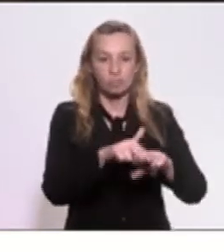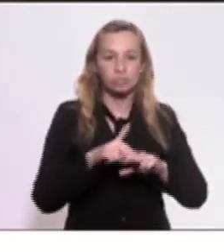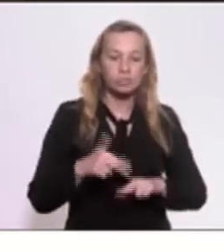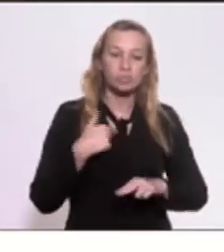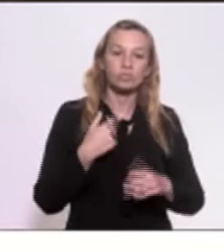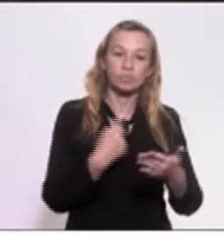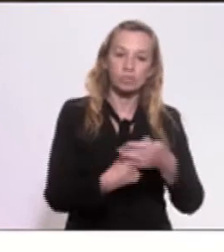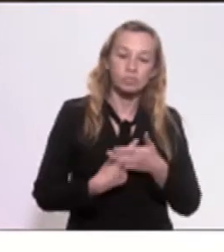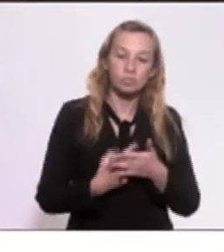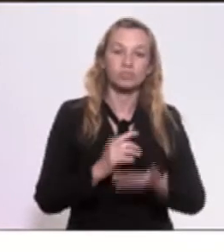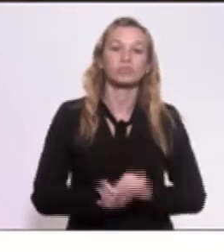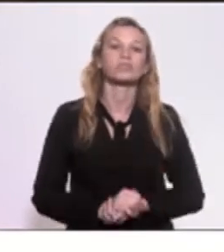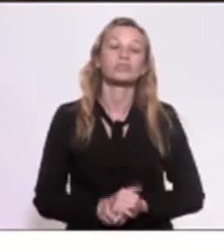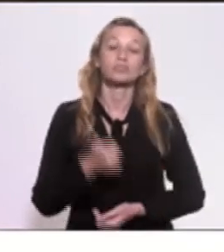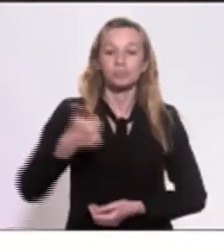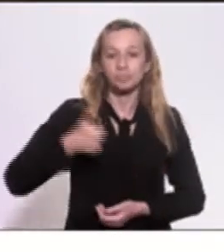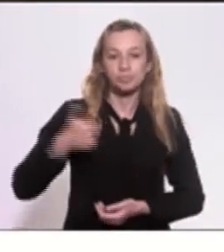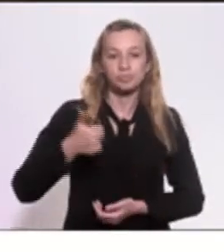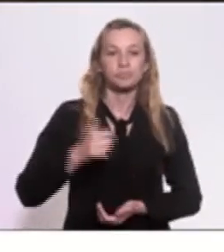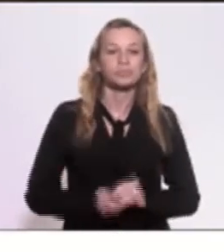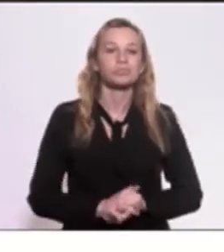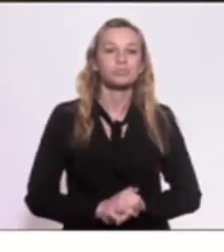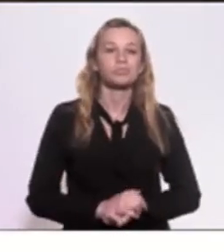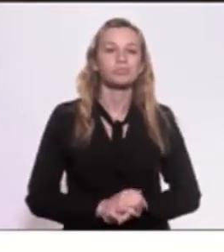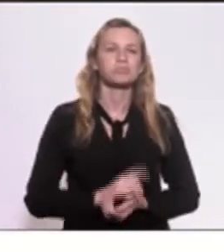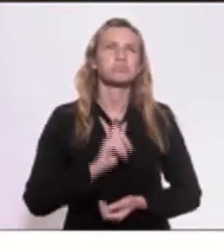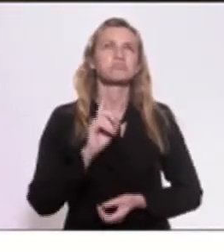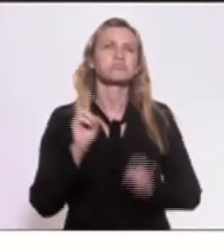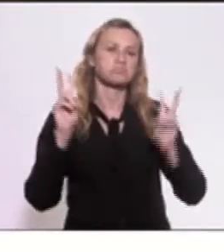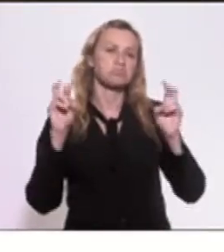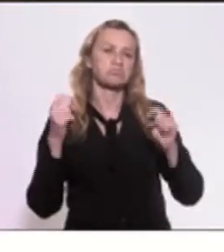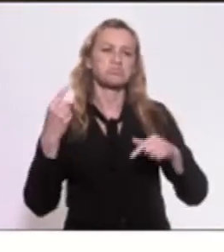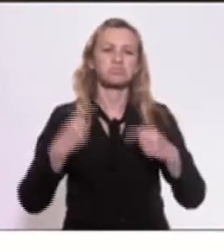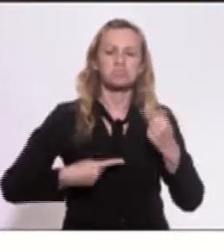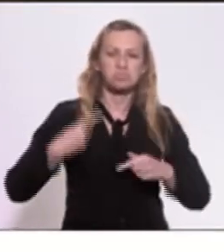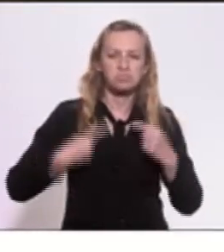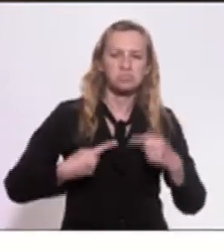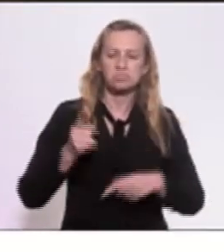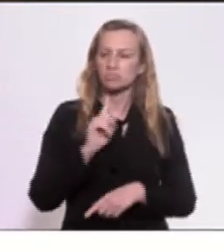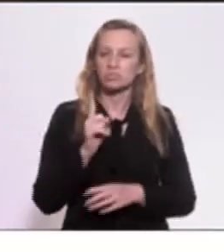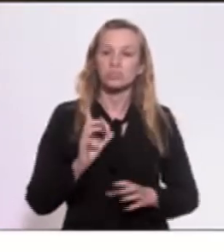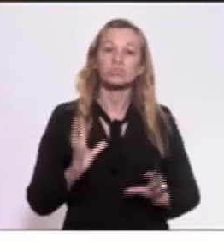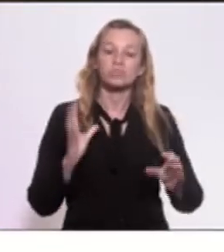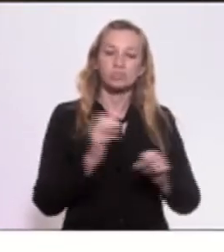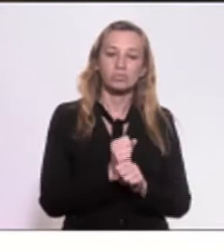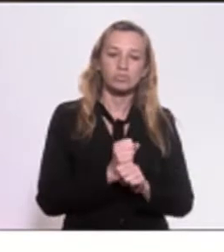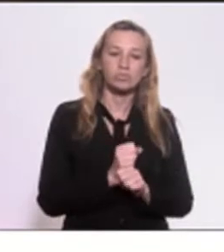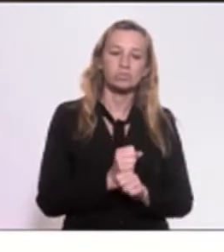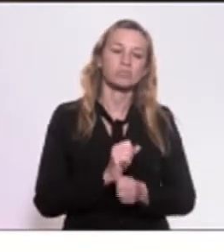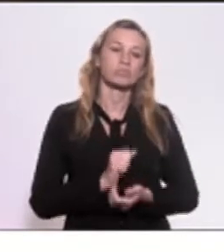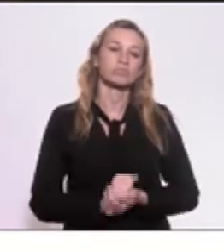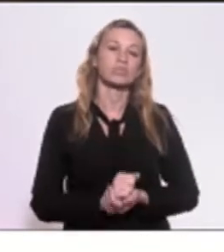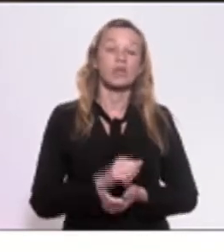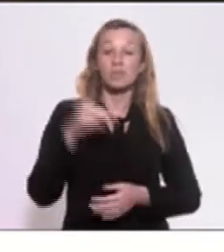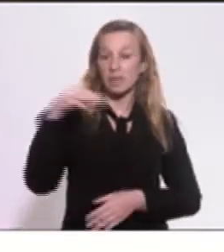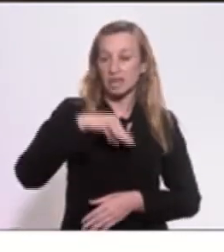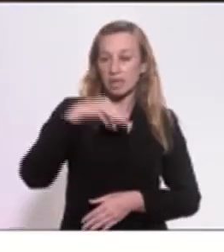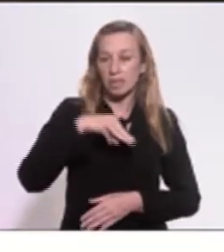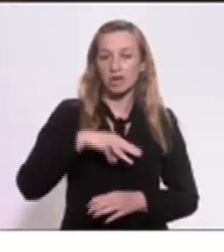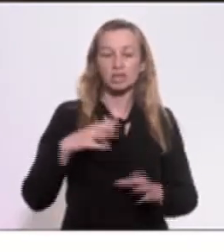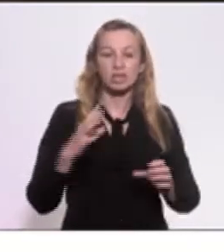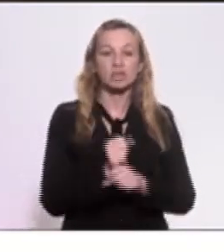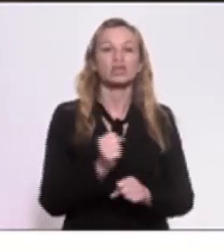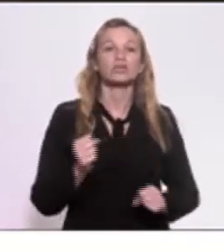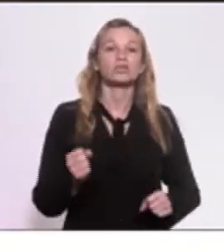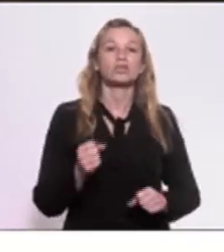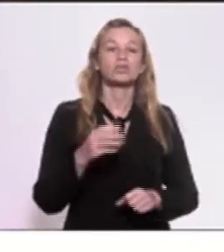defendo essa tese primeiro não é por questão política mas sim uma questão de aritmética o deputado uma questão de matemática as contas do